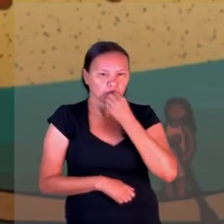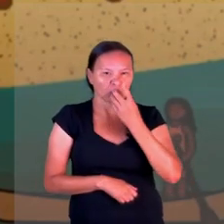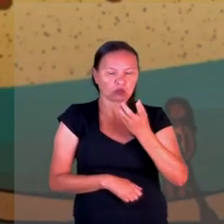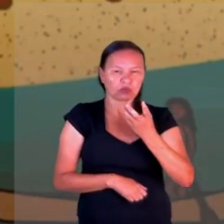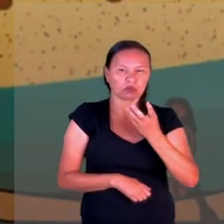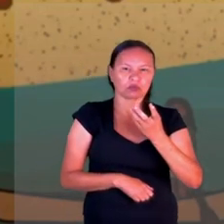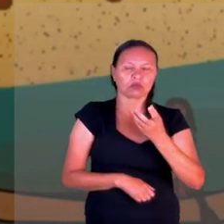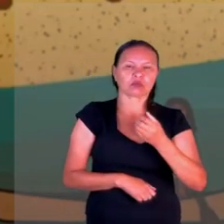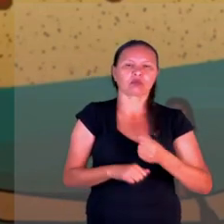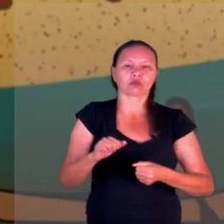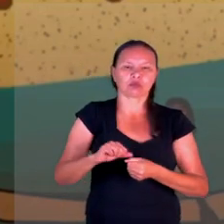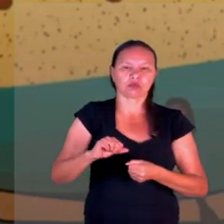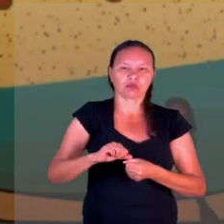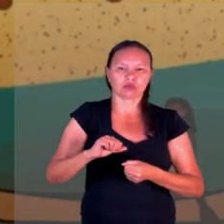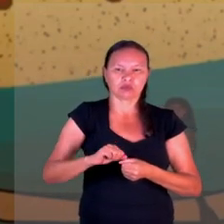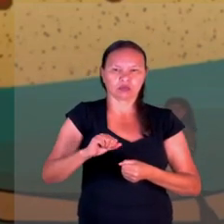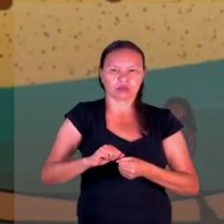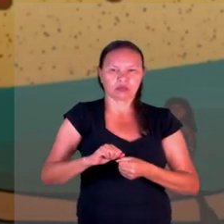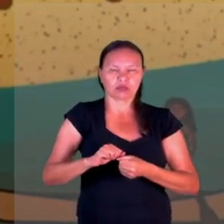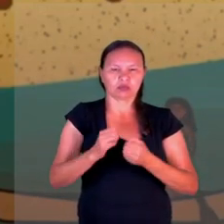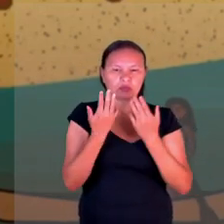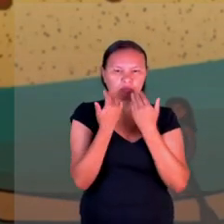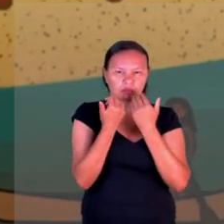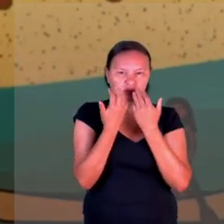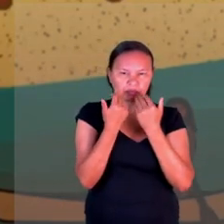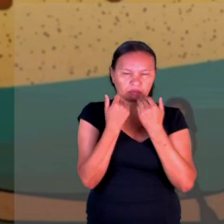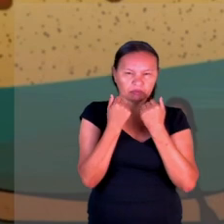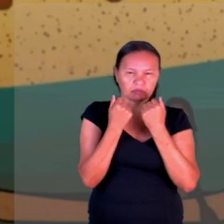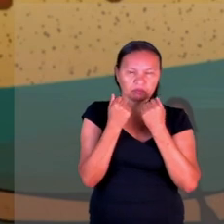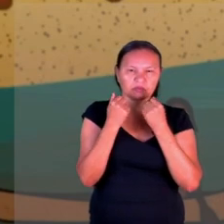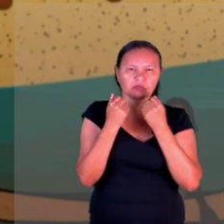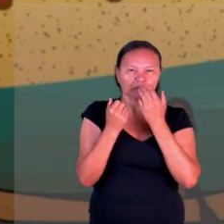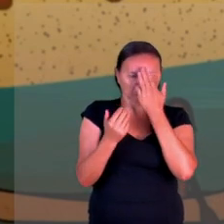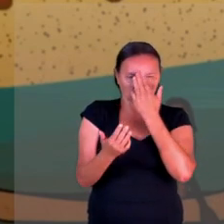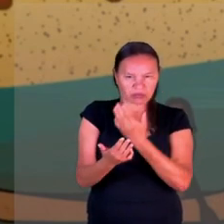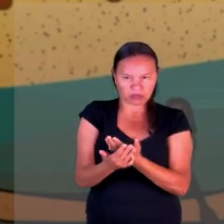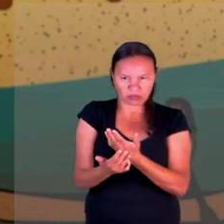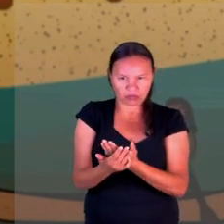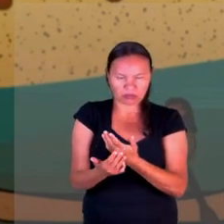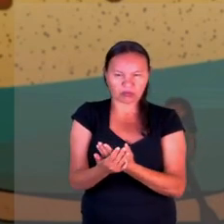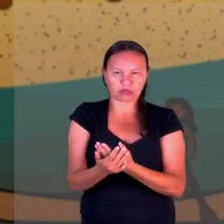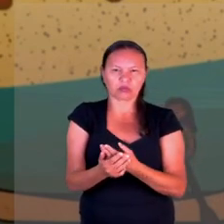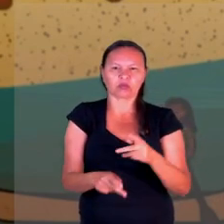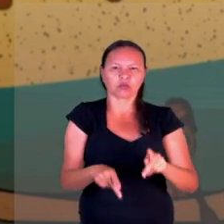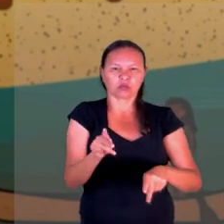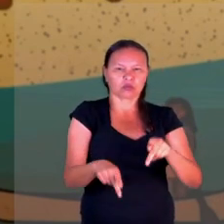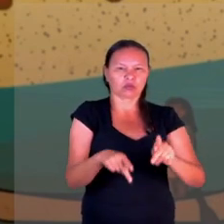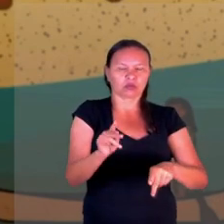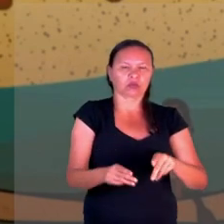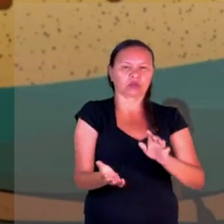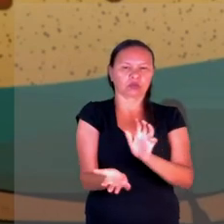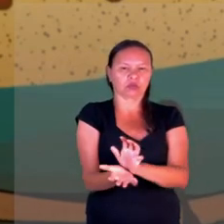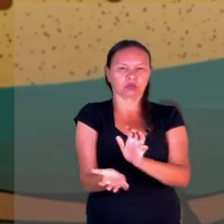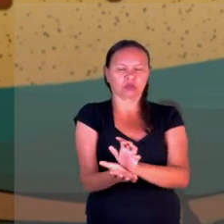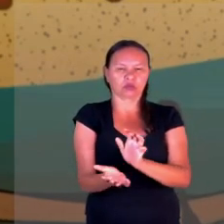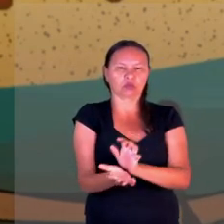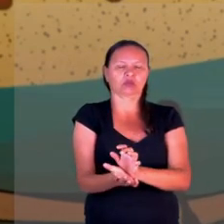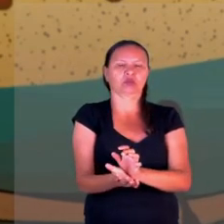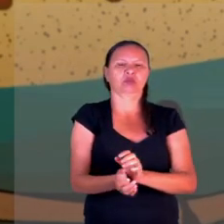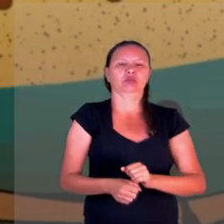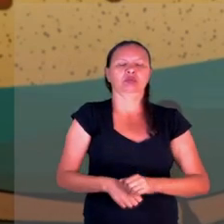sim sim eh agora eu vou eu vou colocar veja você vai aparecer o som tá vamos